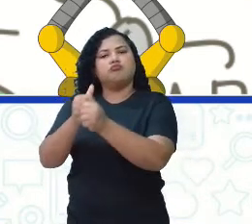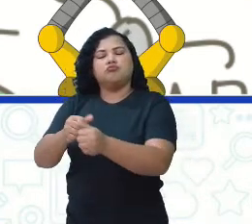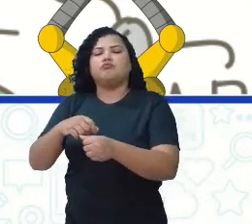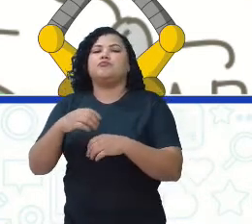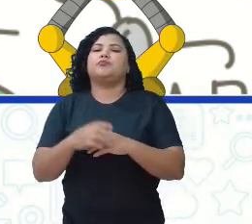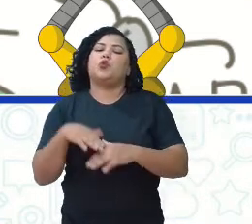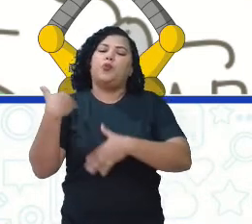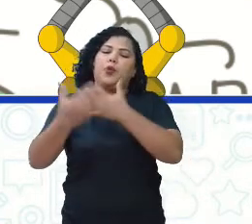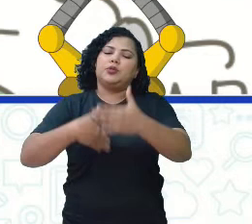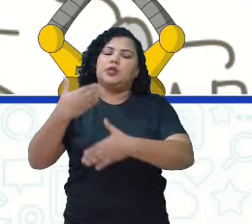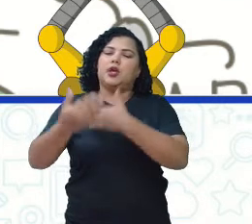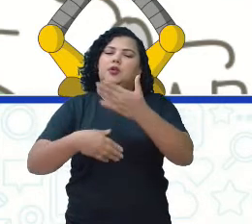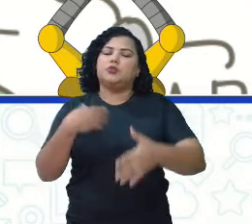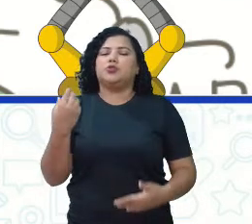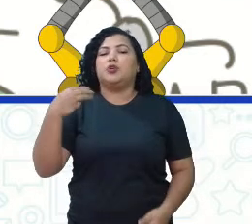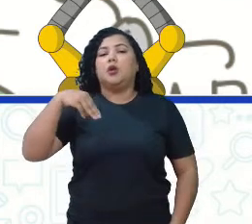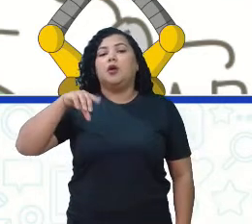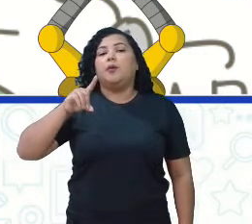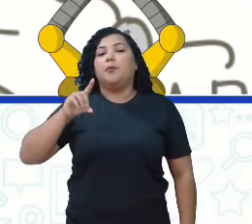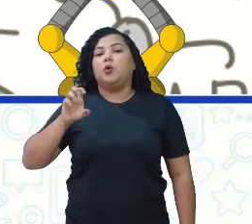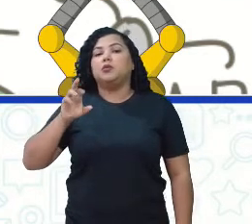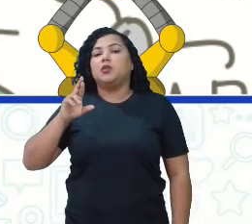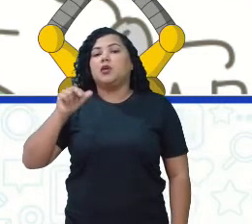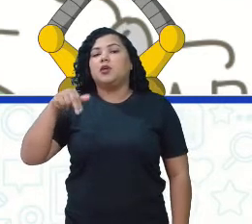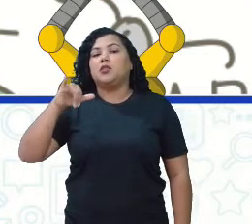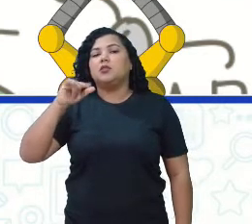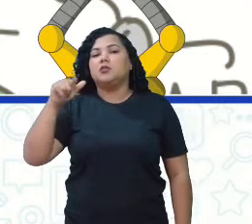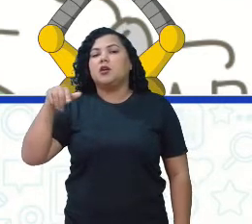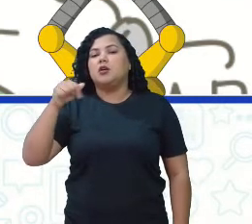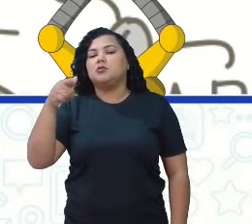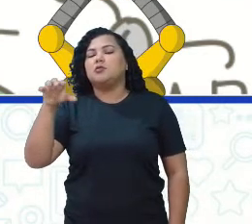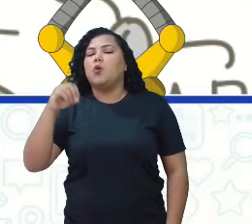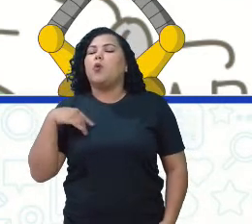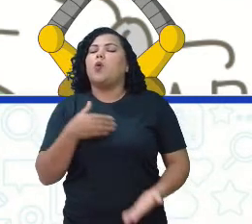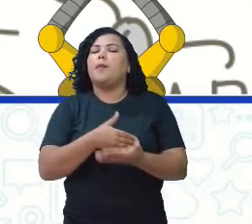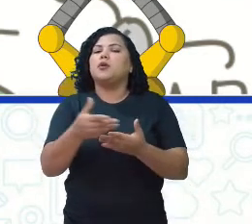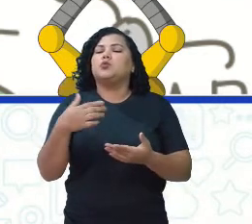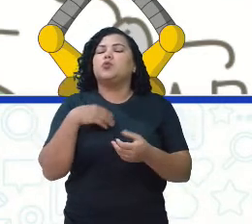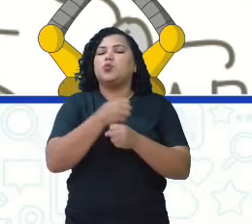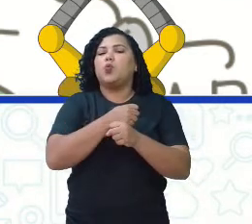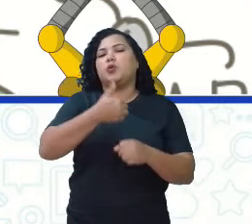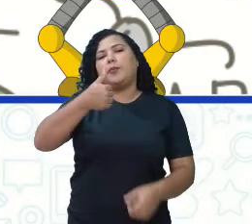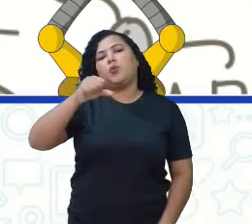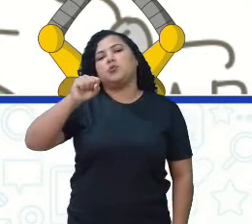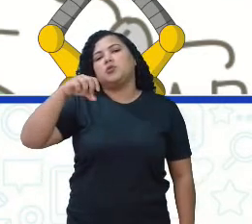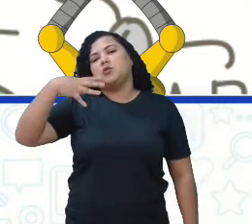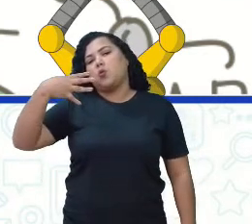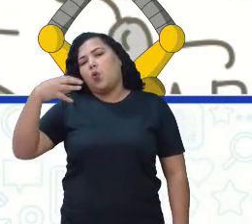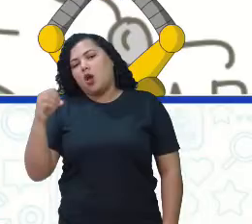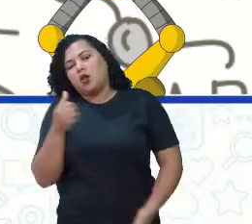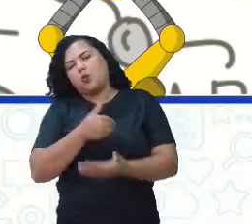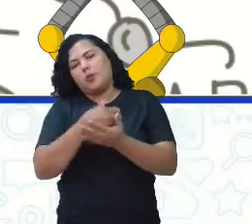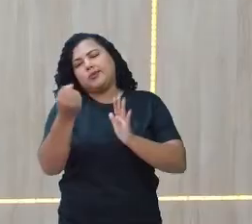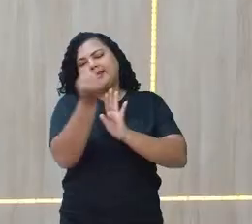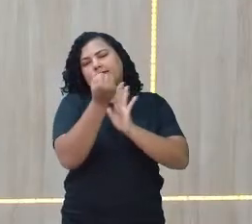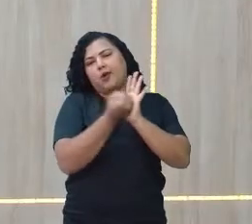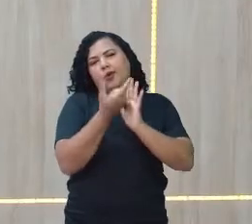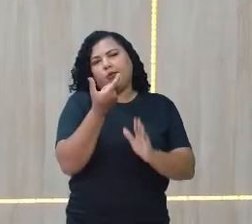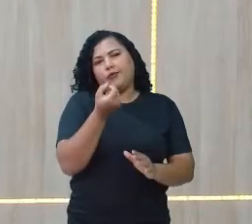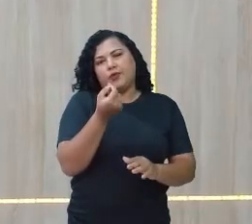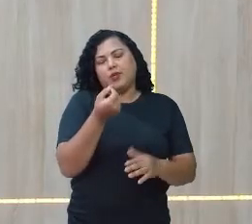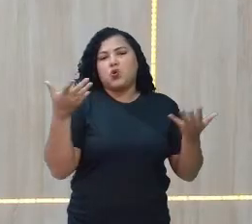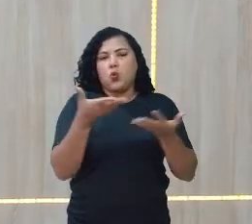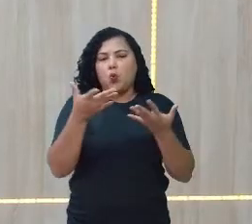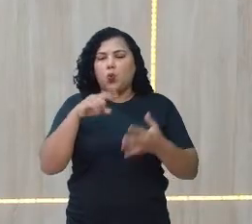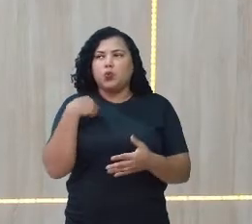de 1840, e depois as reformas que aconteceram ali no início do século XX, e hoje